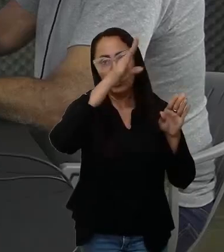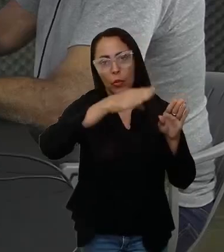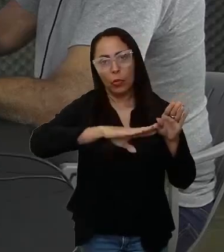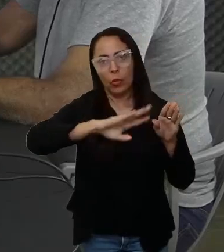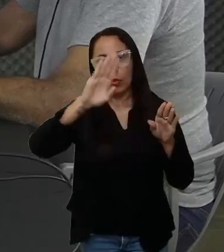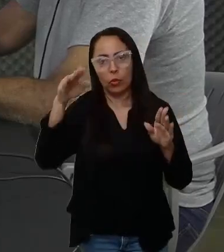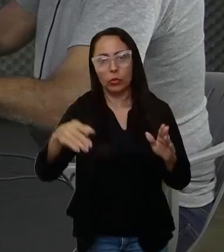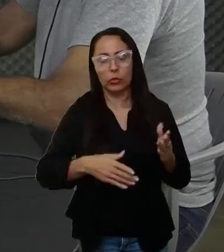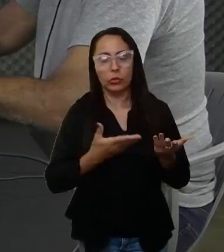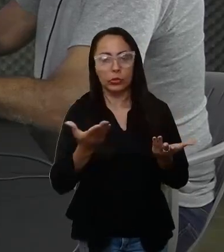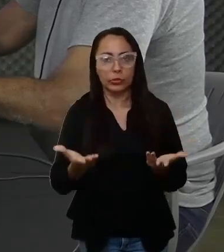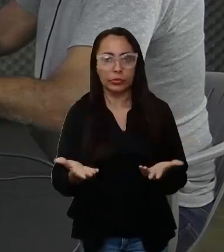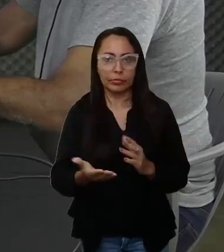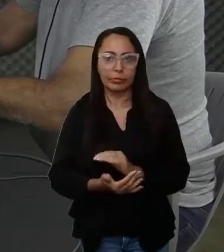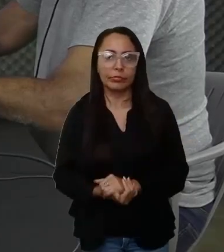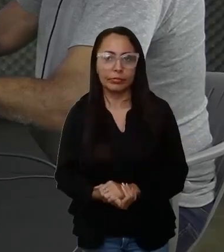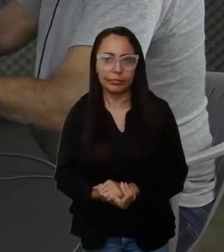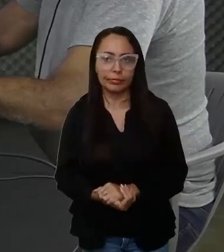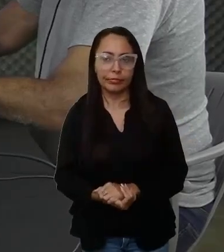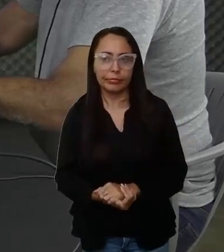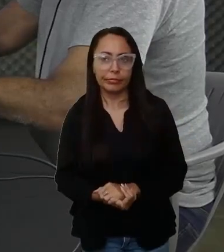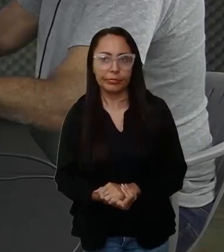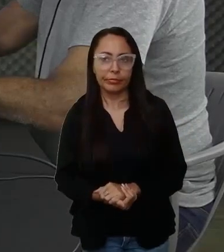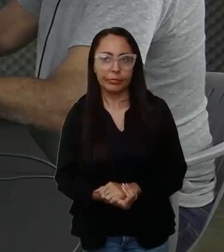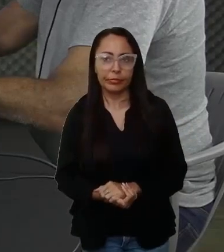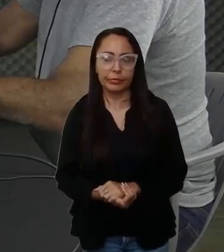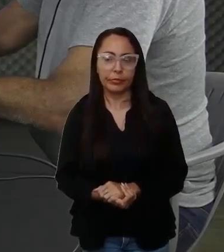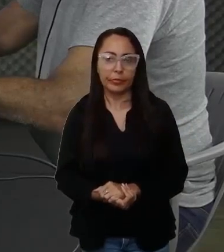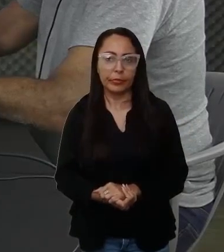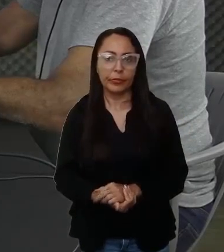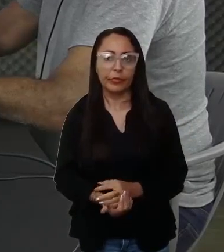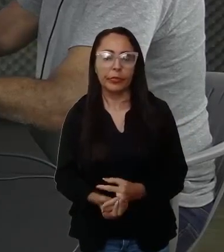do Recife, em torno de morros. Então,